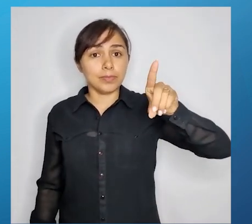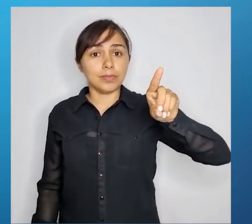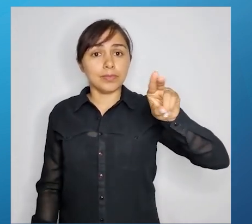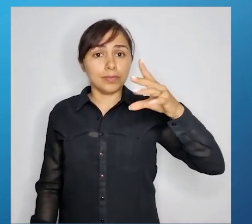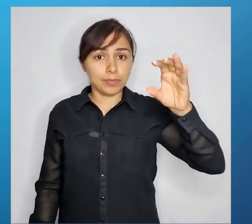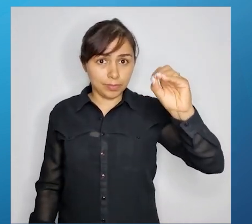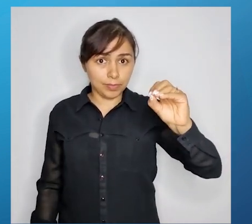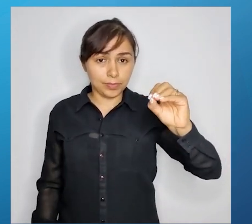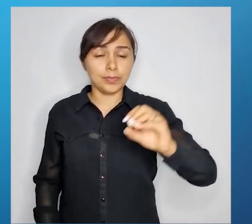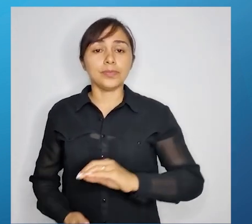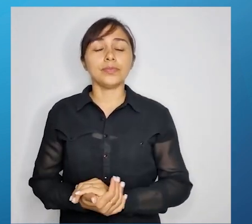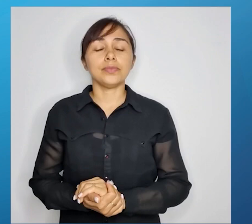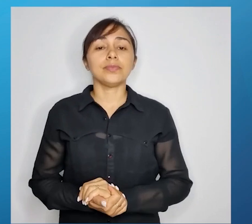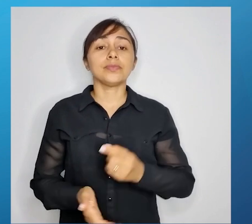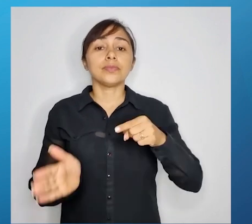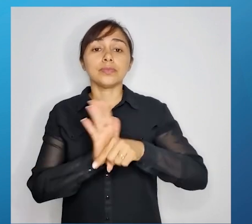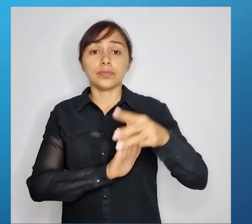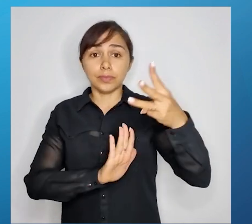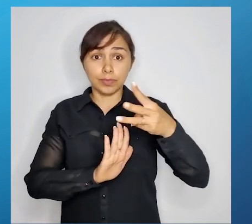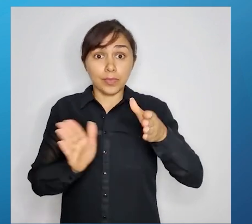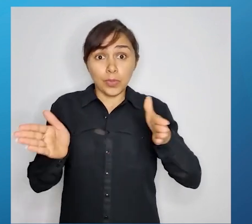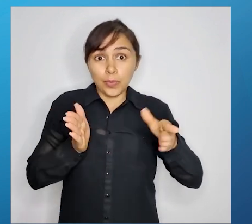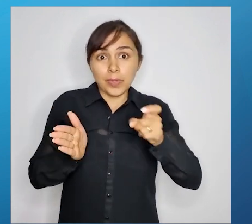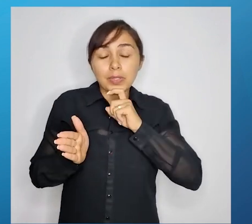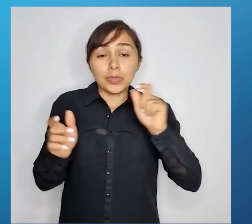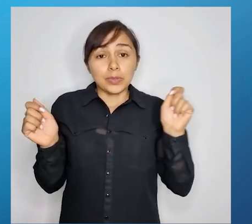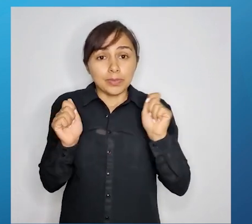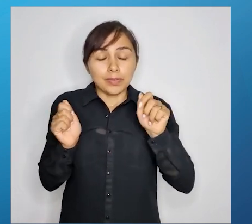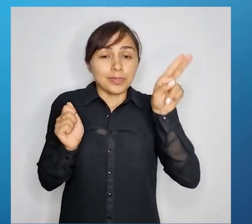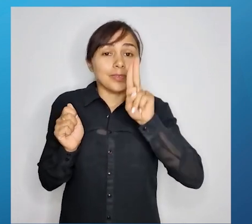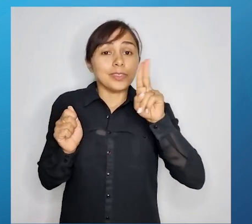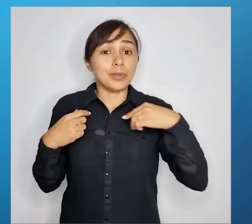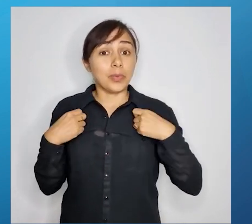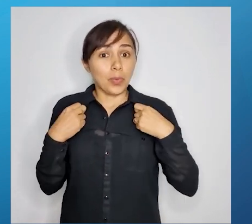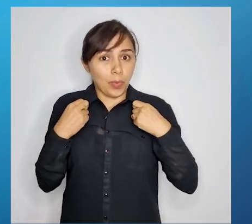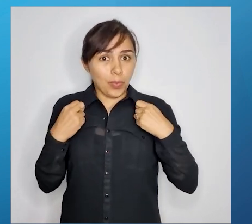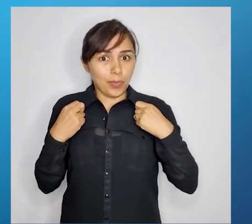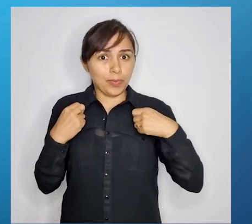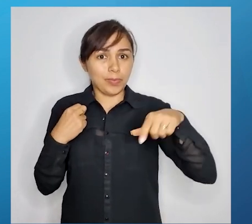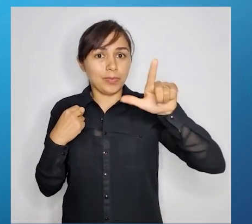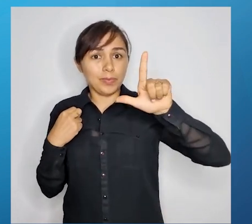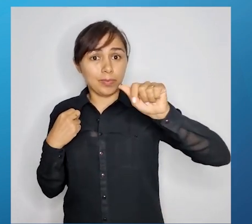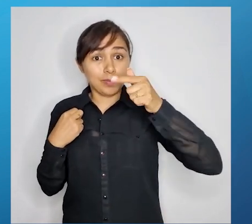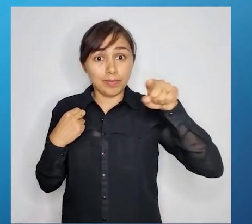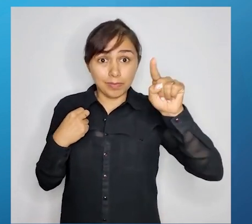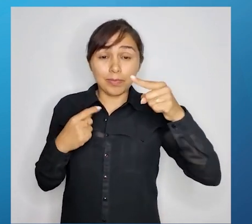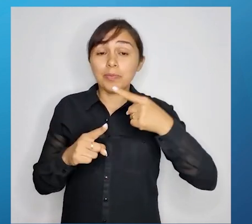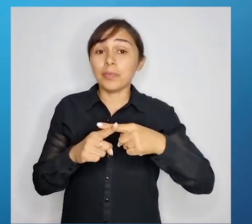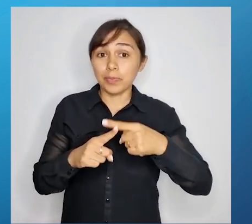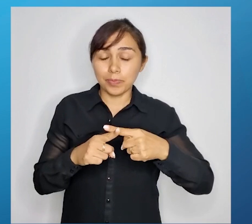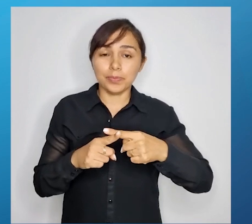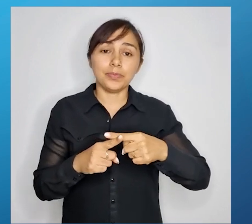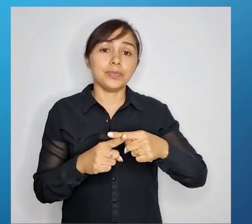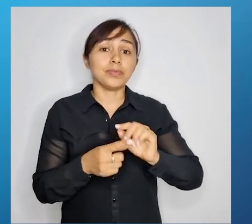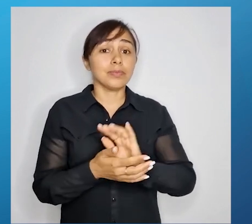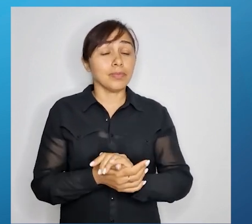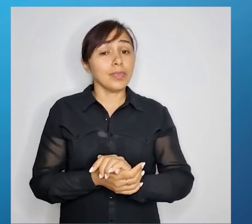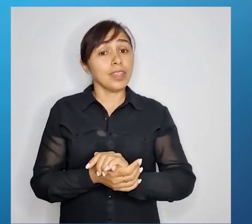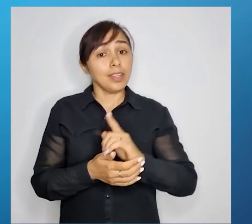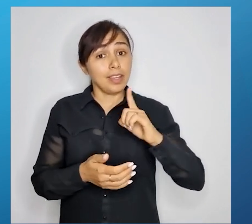3. No inverno, usamos roupas de lã, baseadas no fato de a lã, letra A, ser uma fonte de